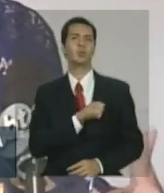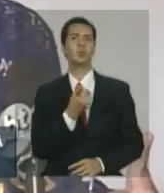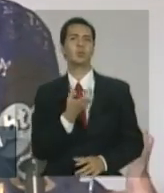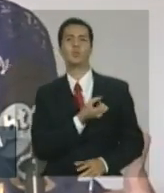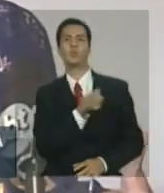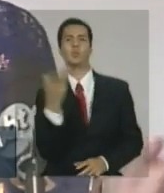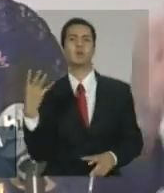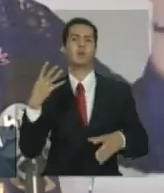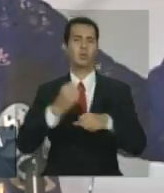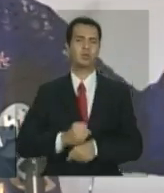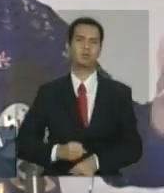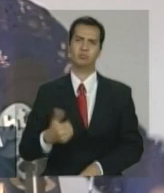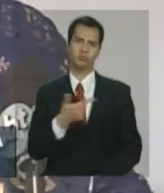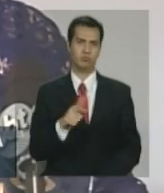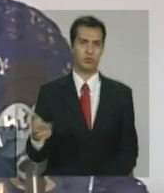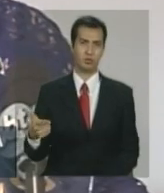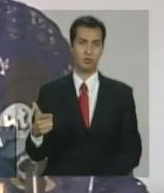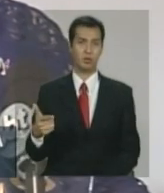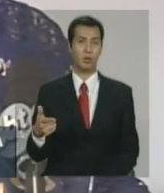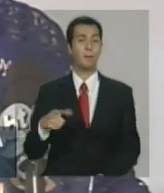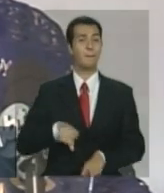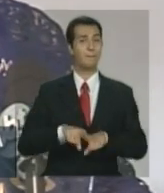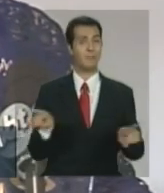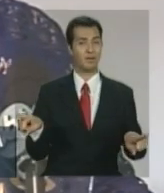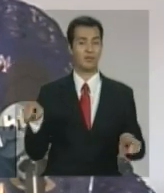menores números médico per capita.